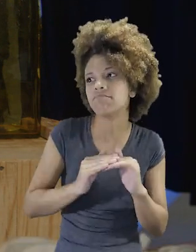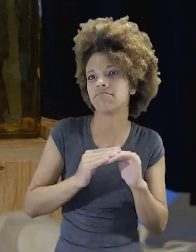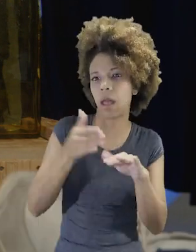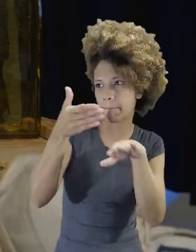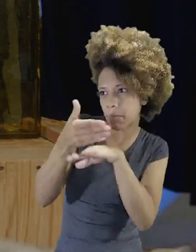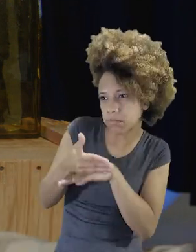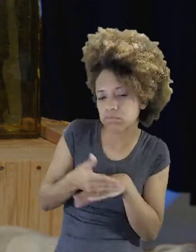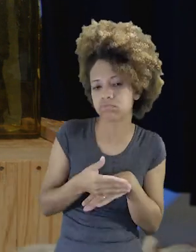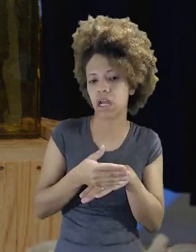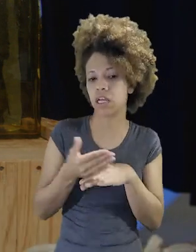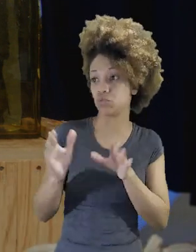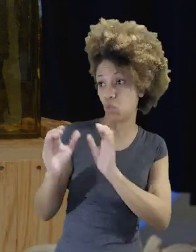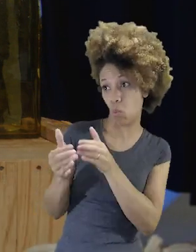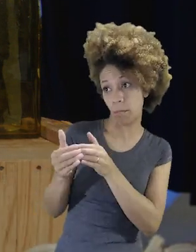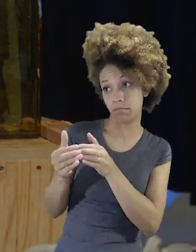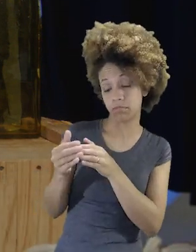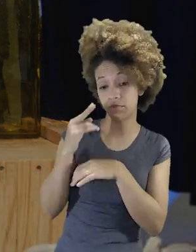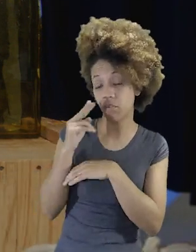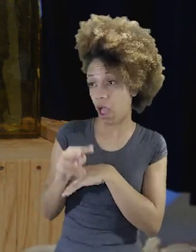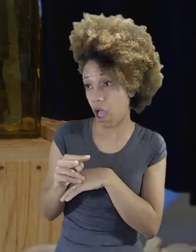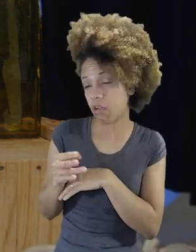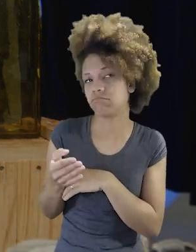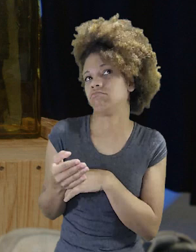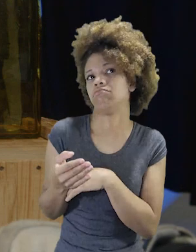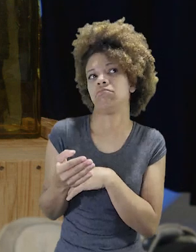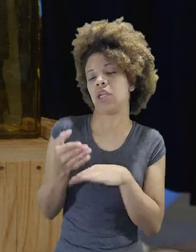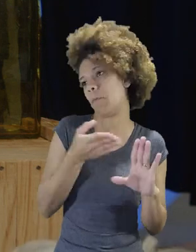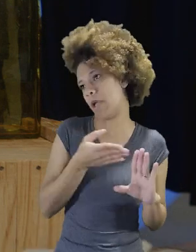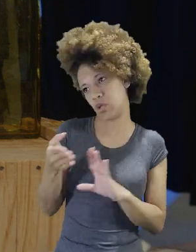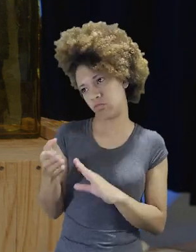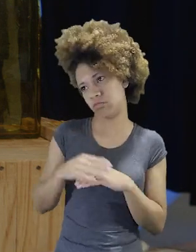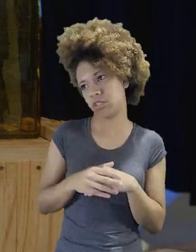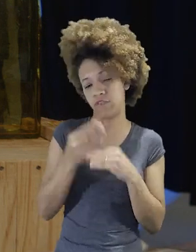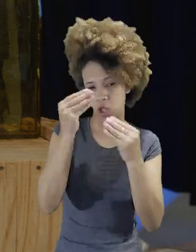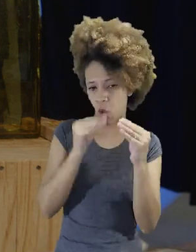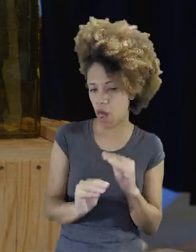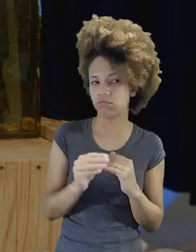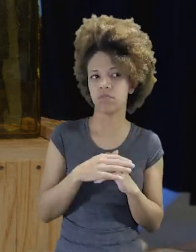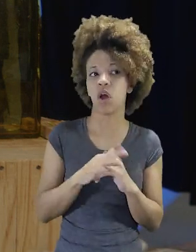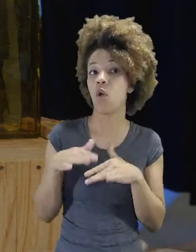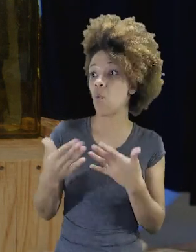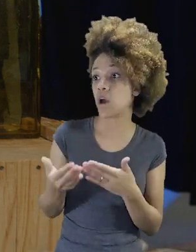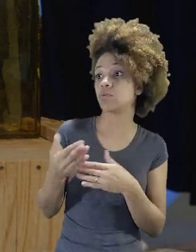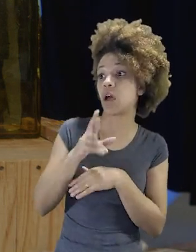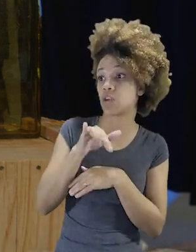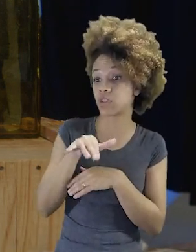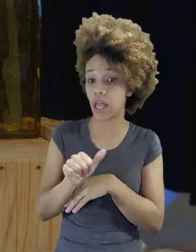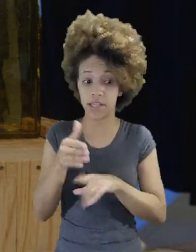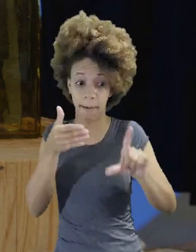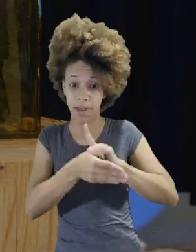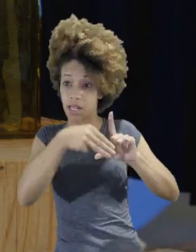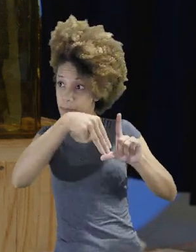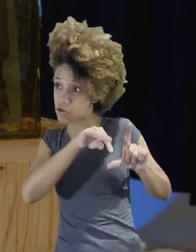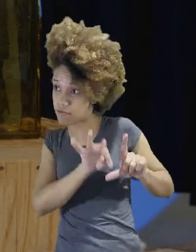proeminentes né já nessa geração que você deve nessa nesse período aí que você tá colocando que é quando os Racionais aparece